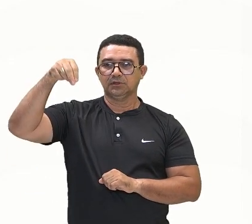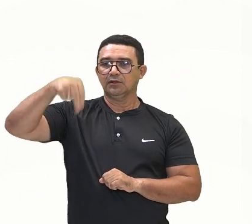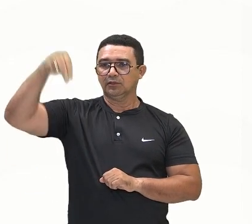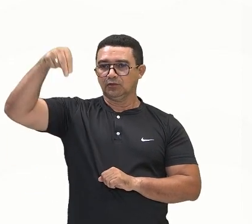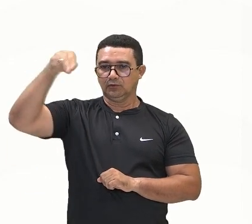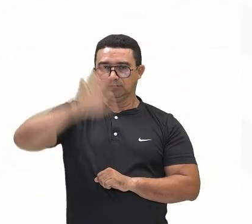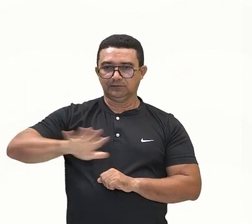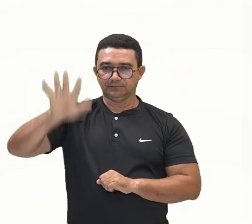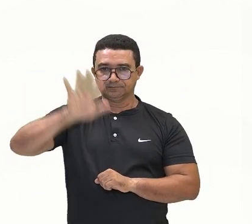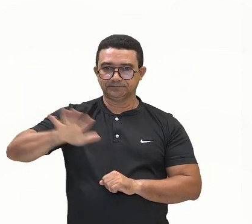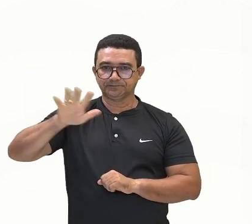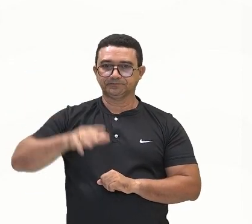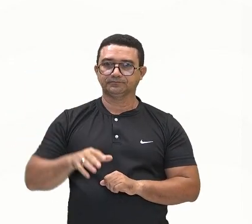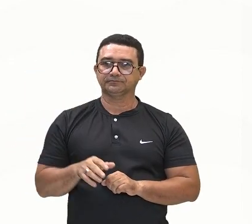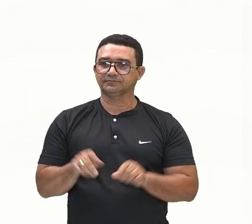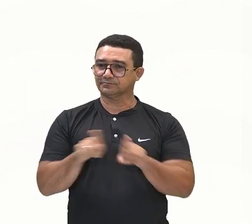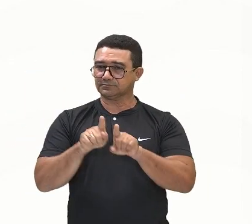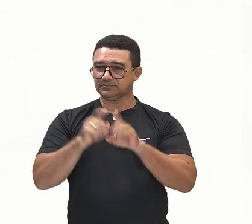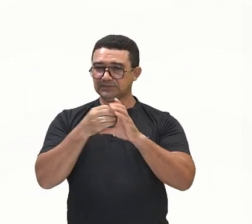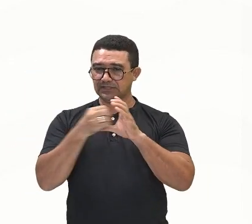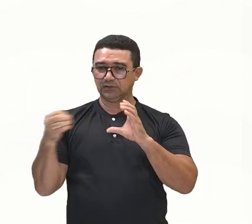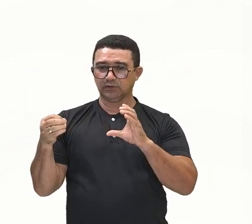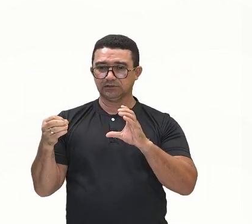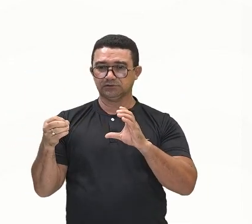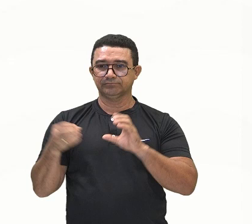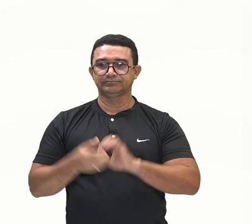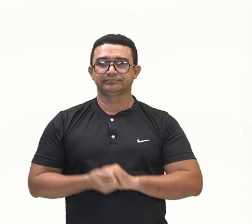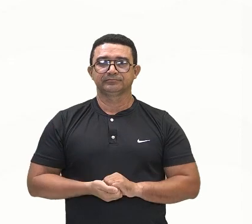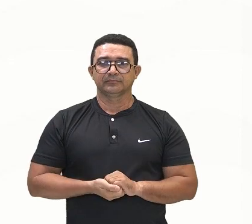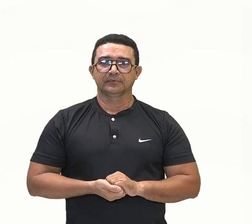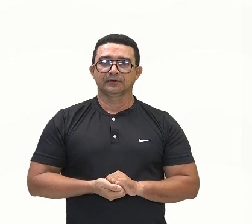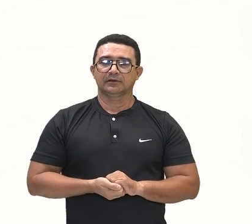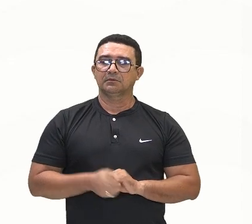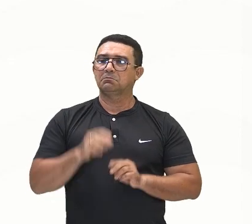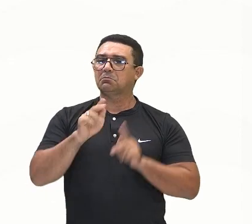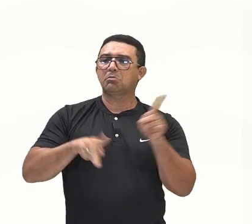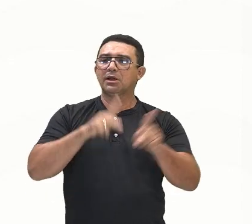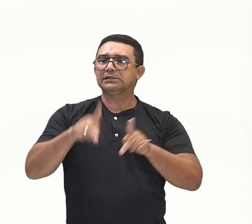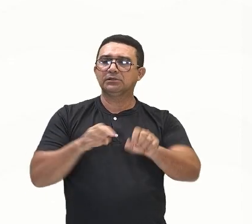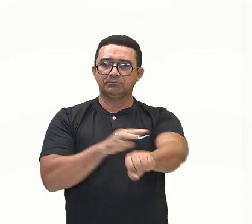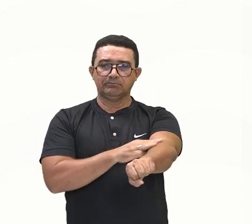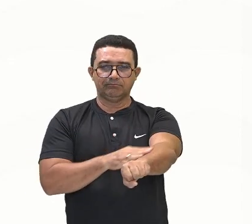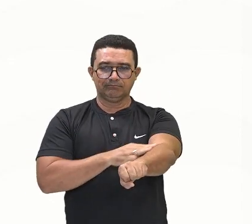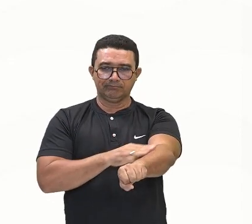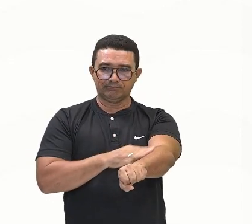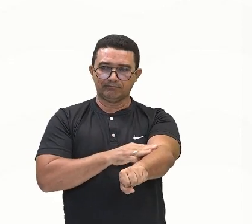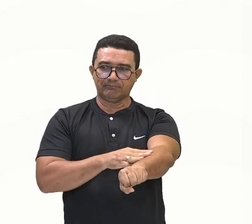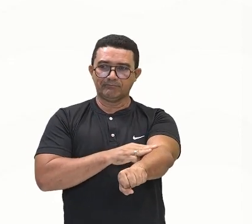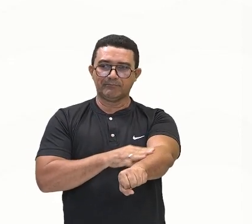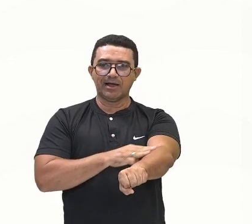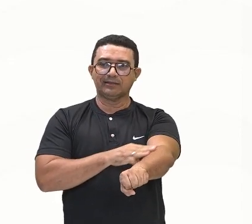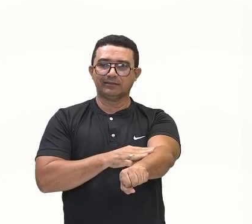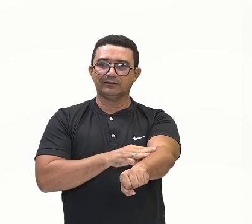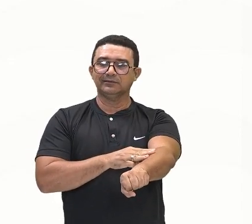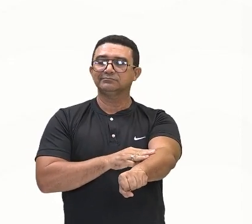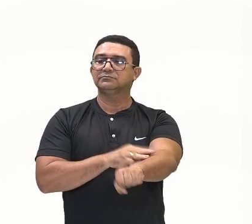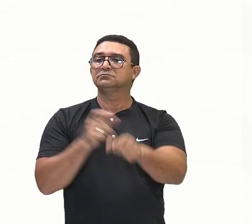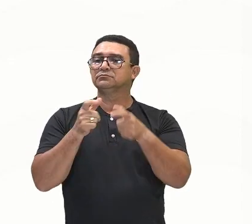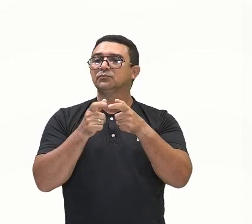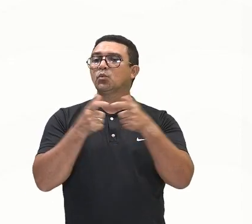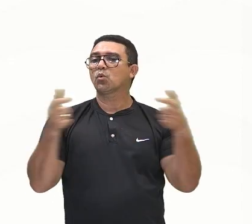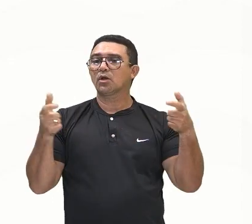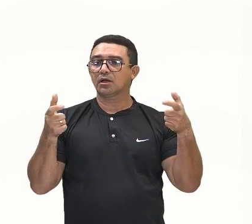nordeste e centro-oeste, a população parda, ela vai ocupar a maior parte